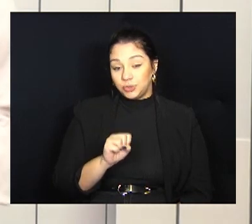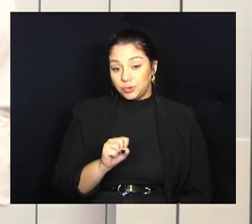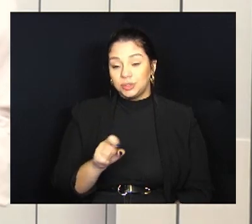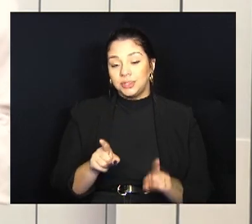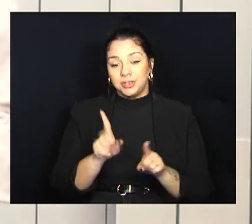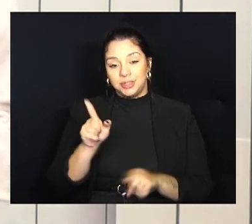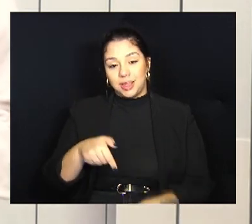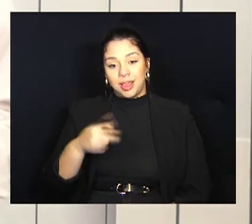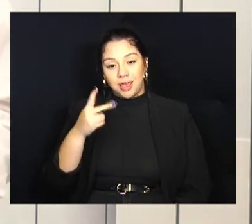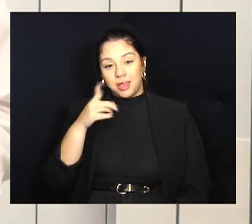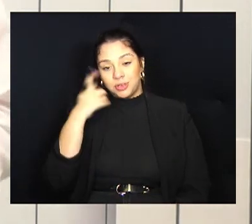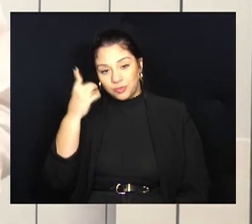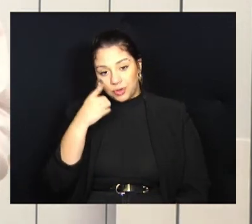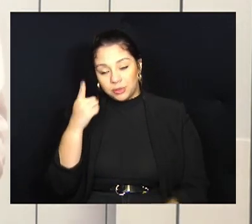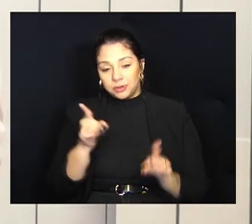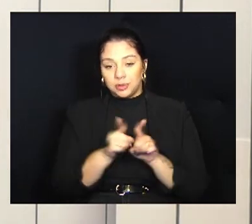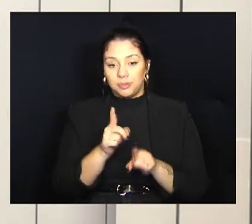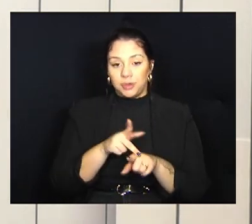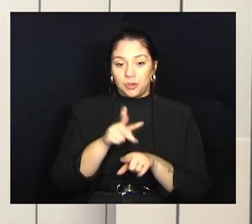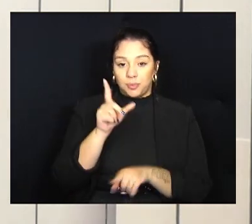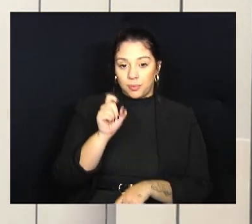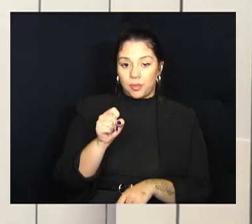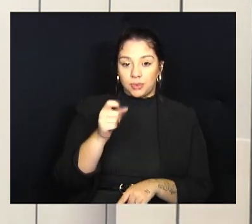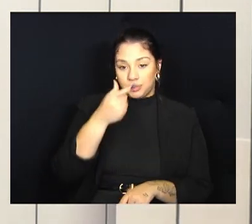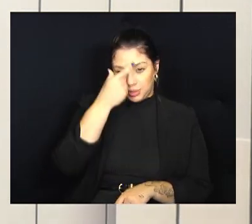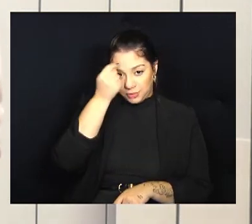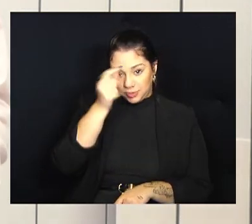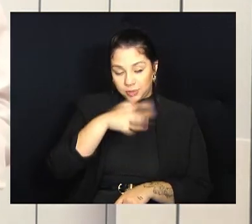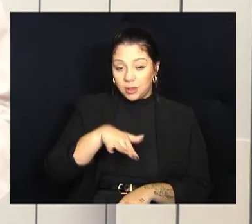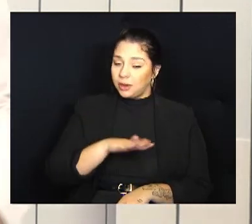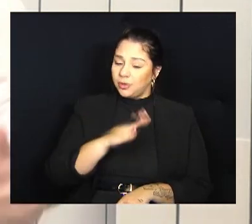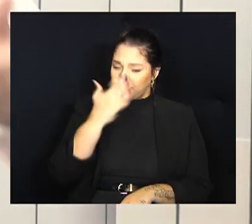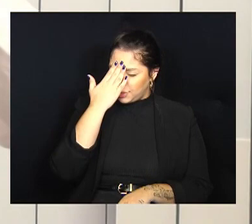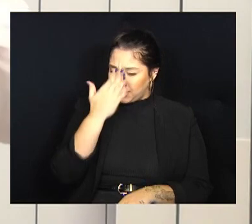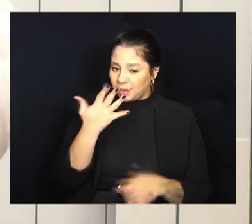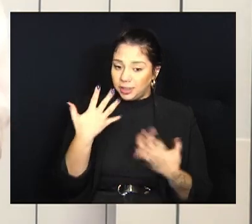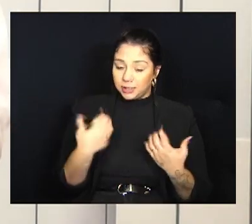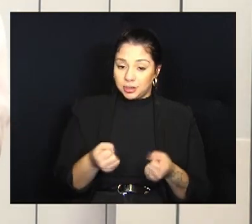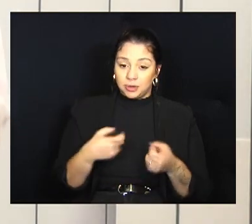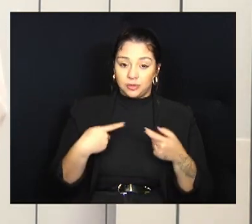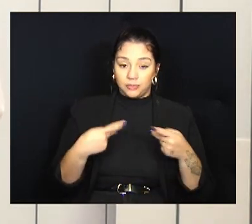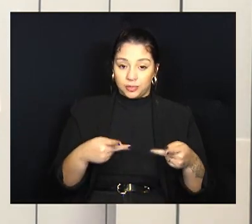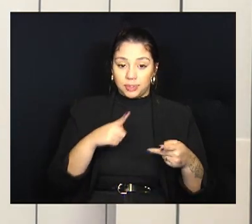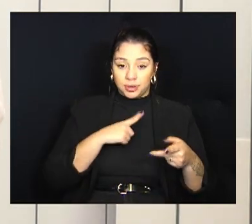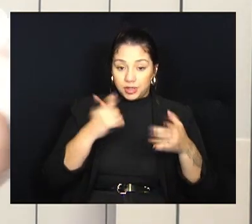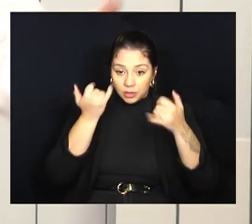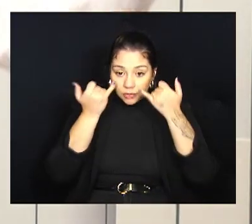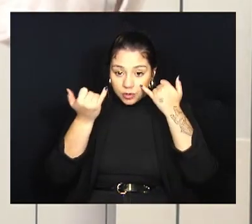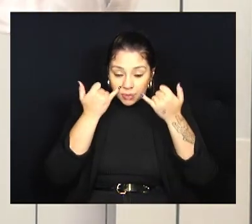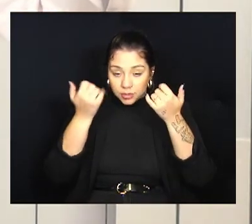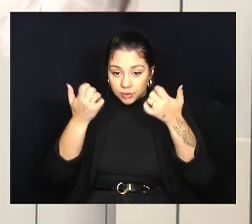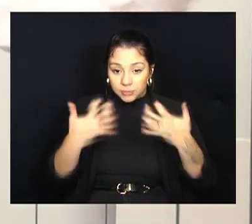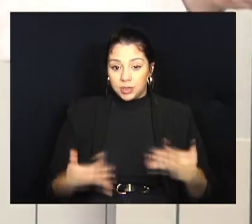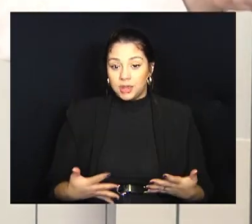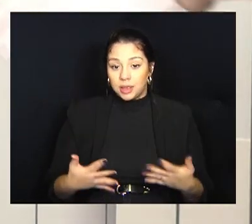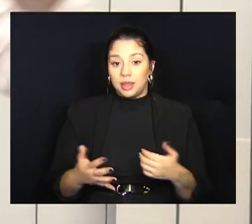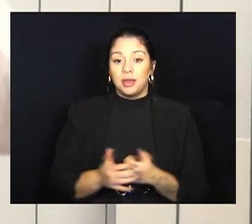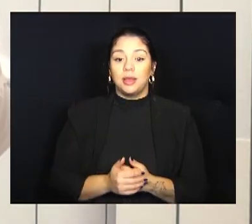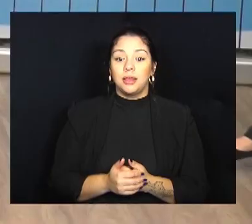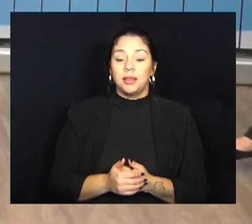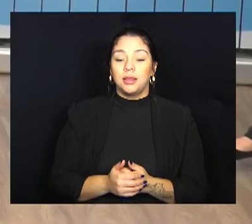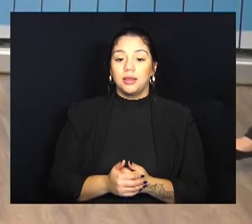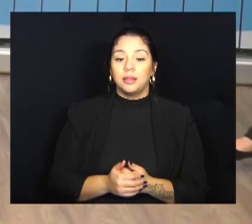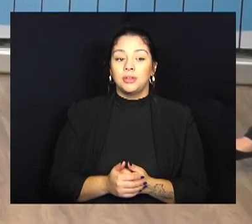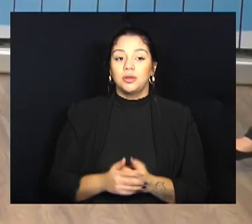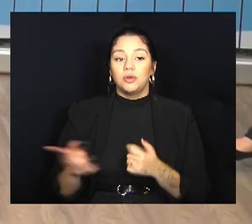Direito e Processo Tributário. Muito obrigado por ter aceito o convite, por dar todas as informações. Já